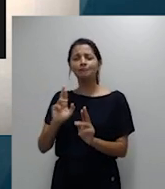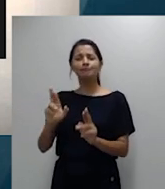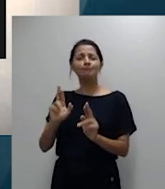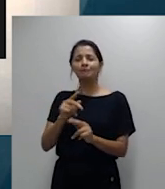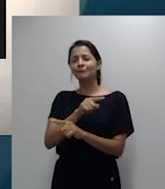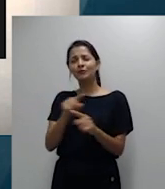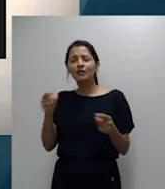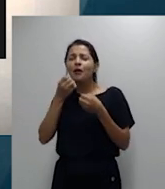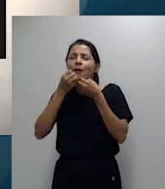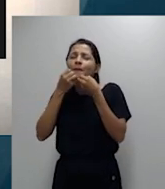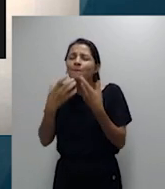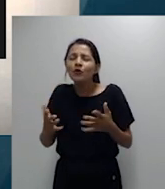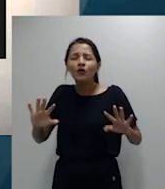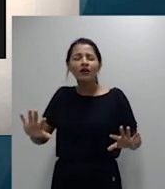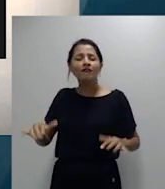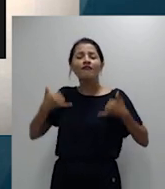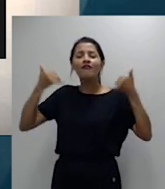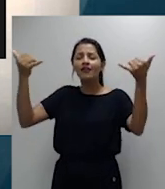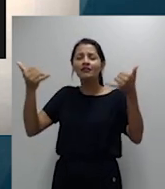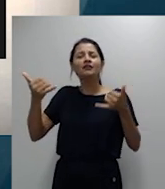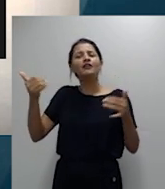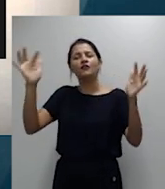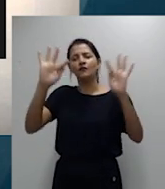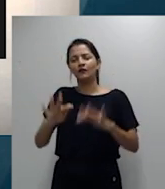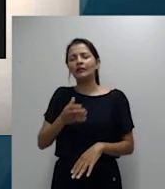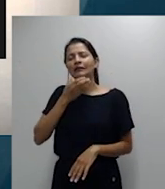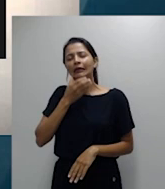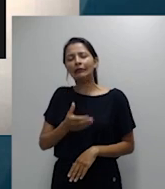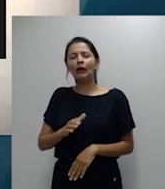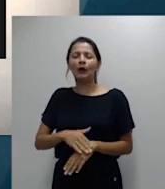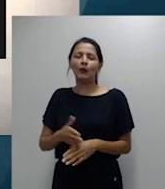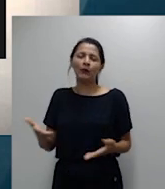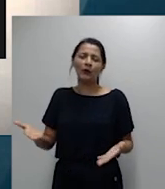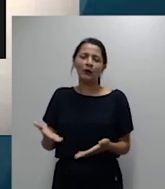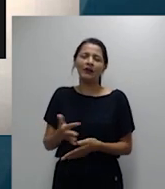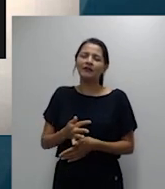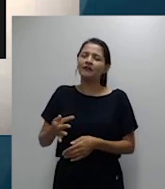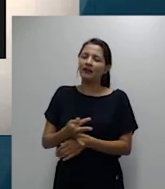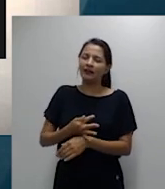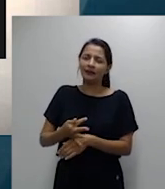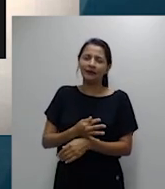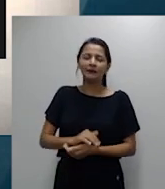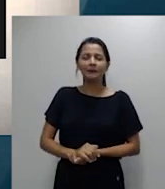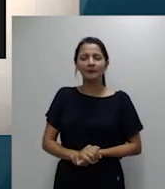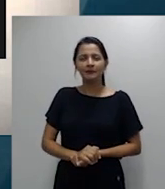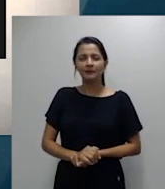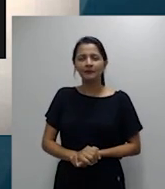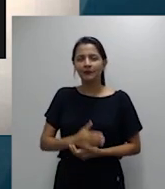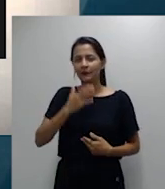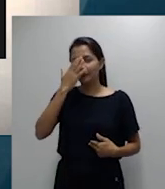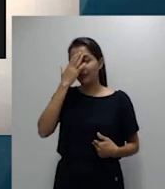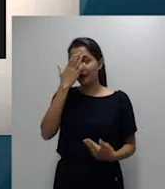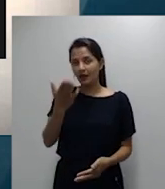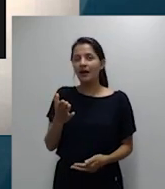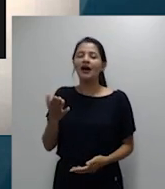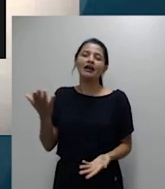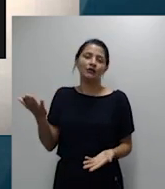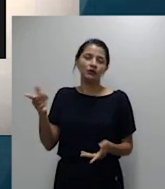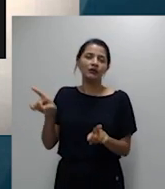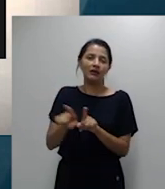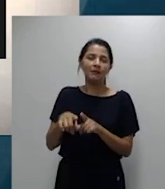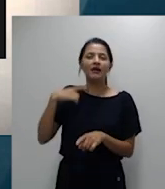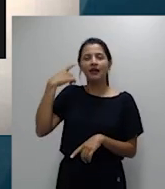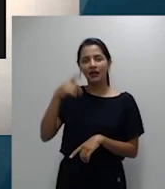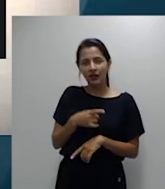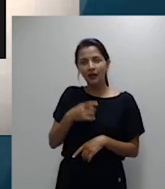Boas festas um feliz Natal e um acidente 2018 Muito obrigado e o perdoado a esse tratamento uma espécie Muito obrigado